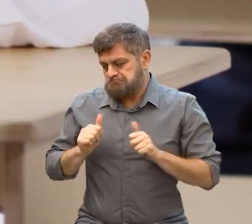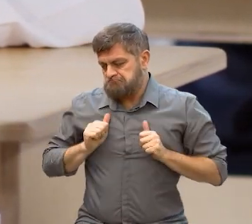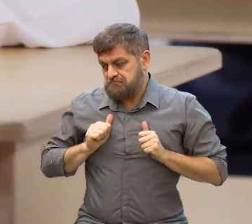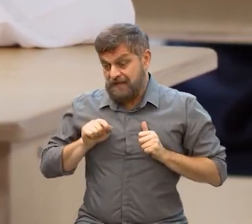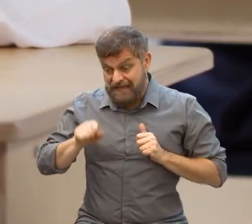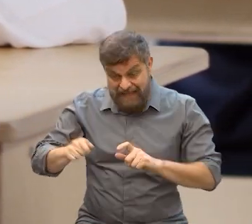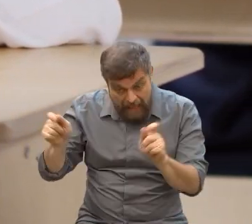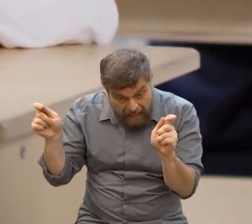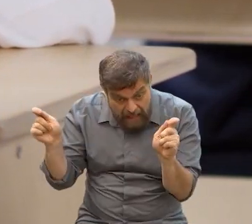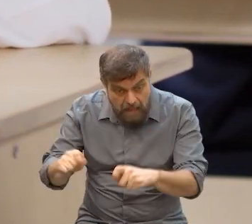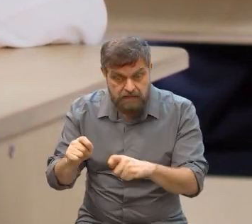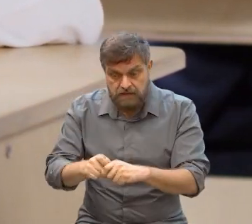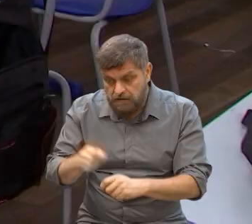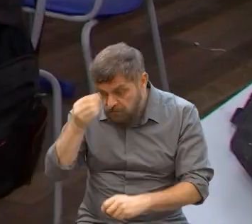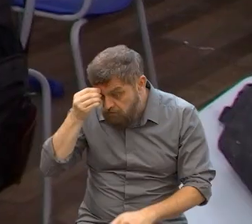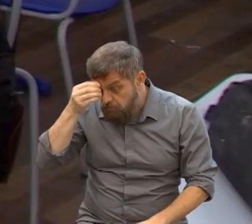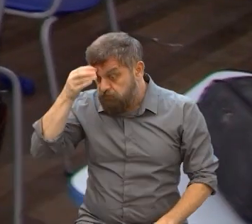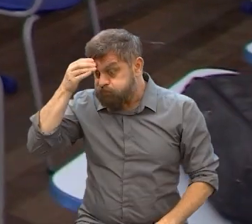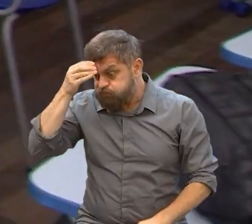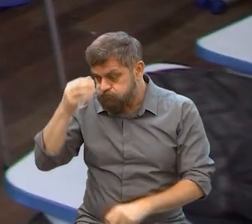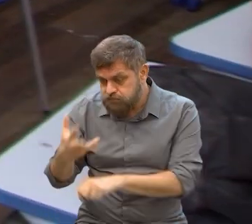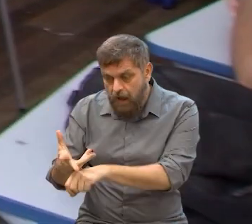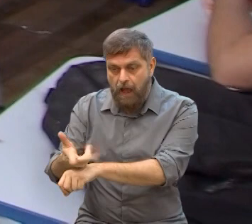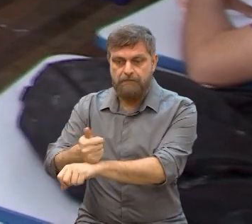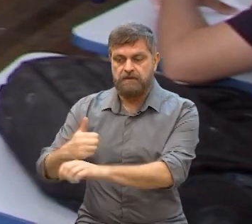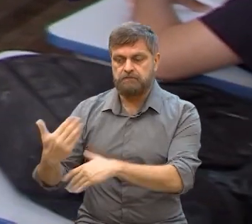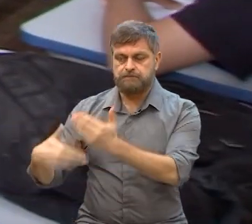importantes que ele poderia desenvolver e fica